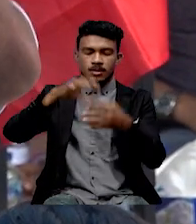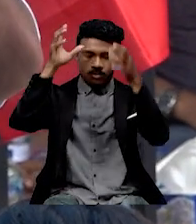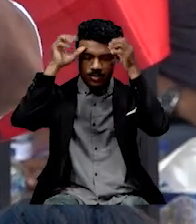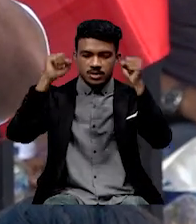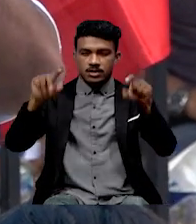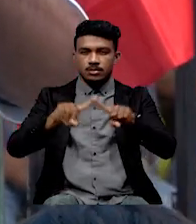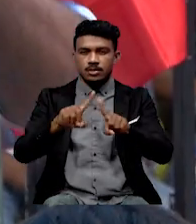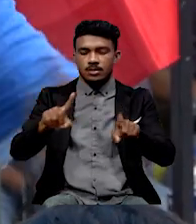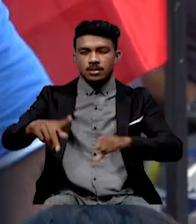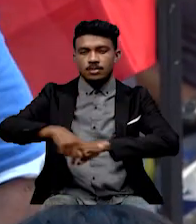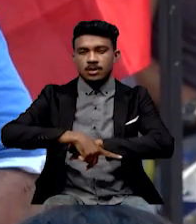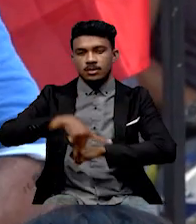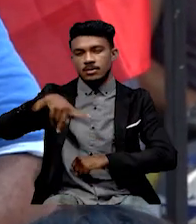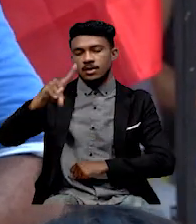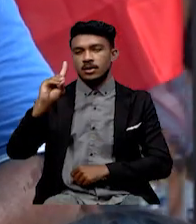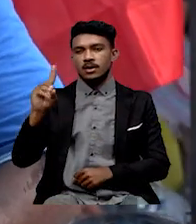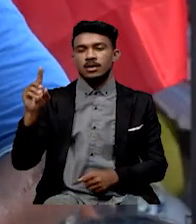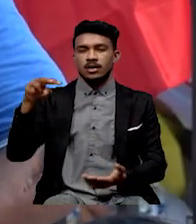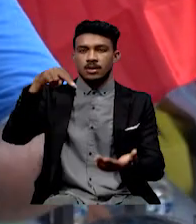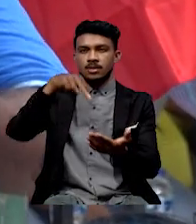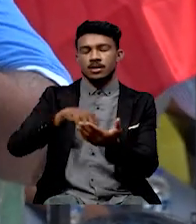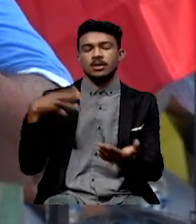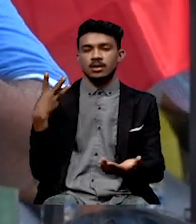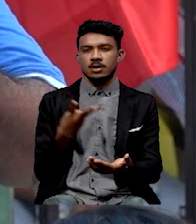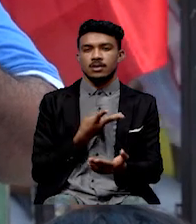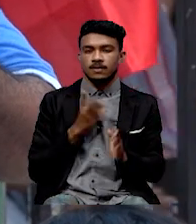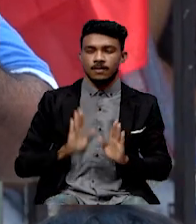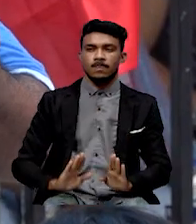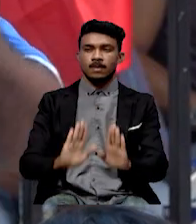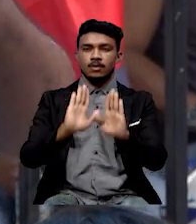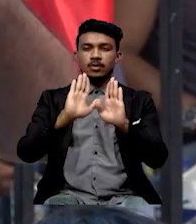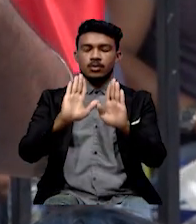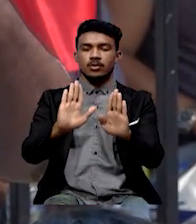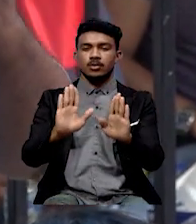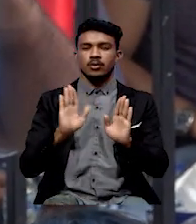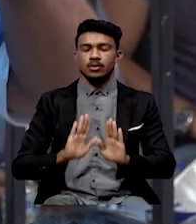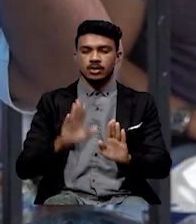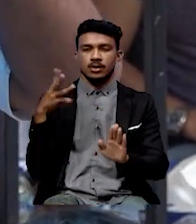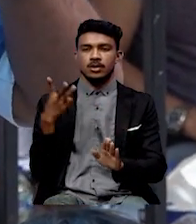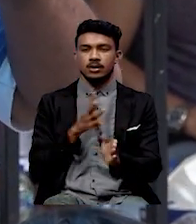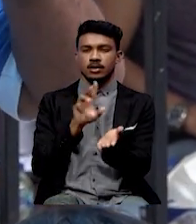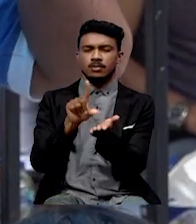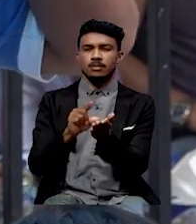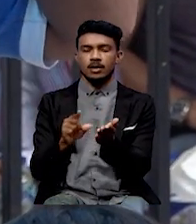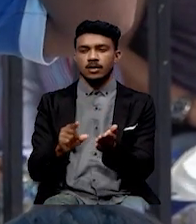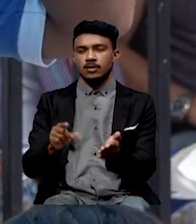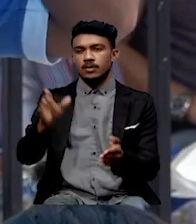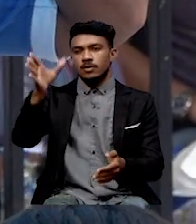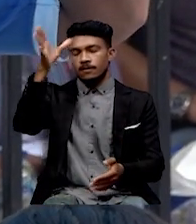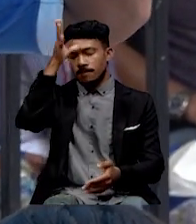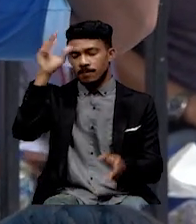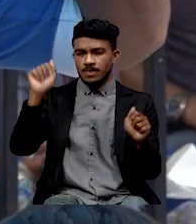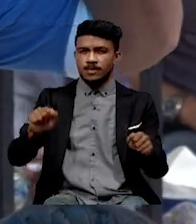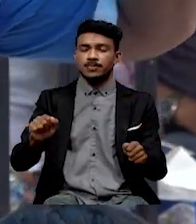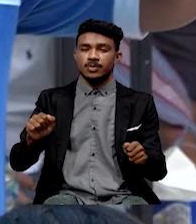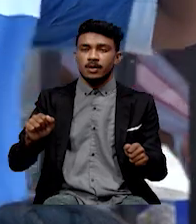Partido Democrático, hamrin que ainda ailete. Dulu itu Manu Aman. Manu Aman ini nama kita pronto ora atu futu